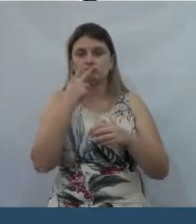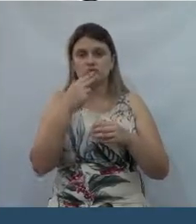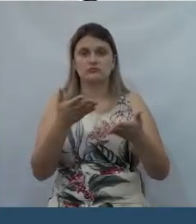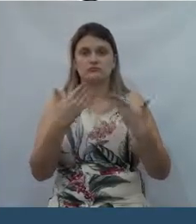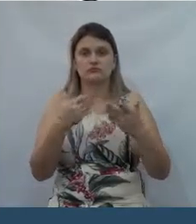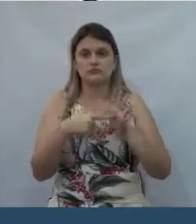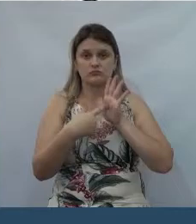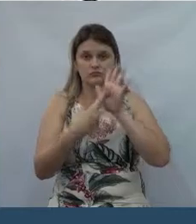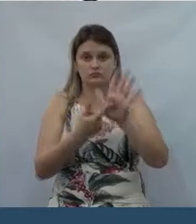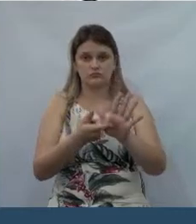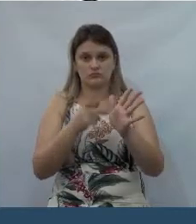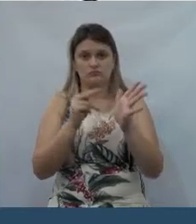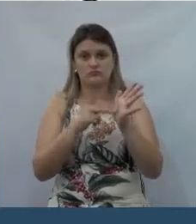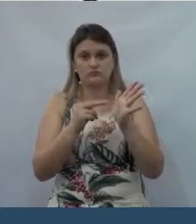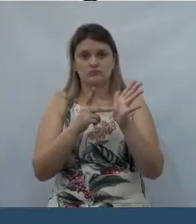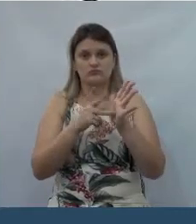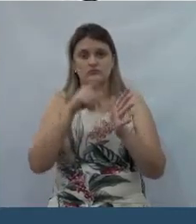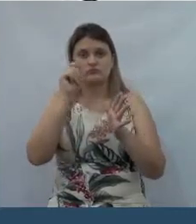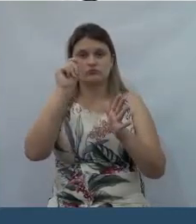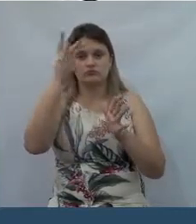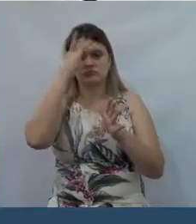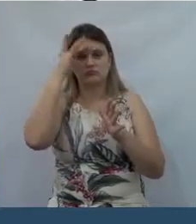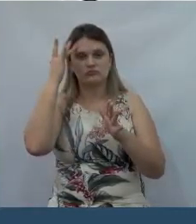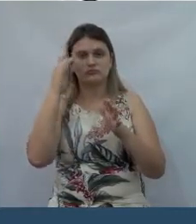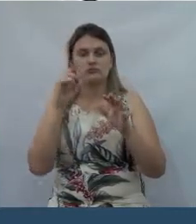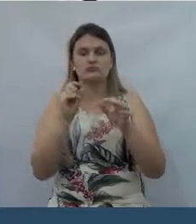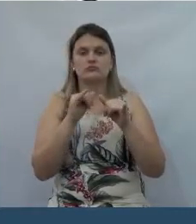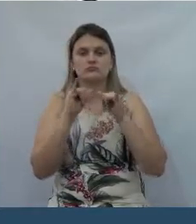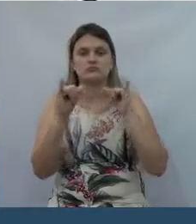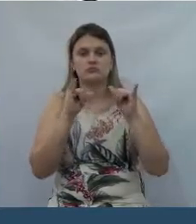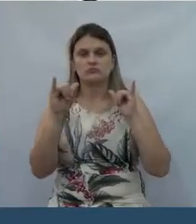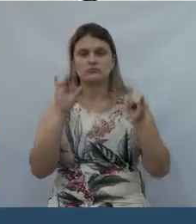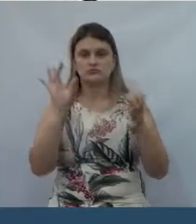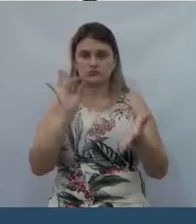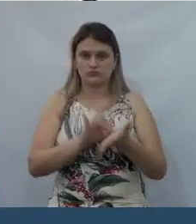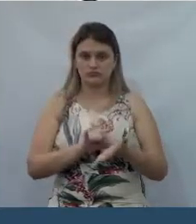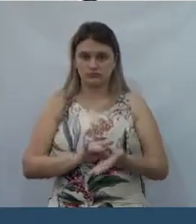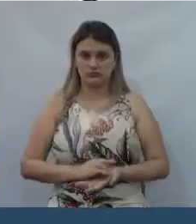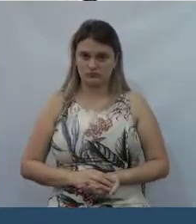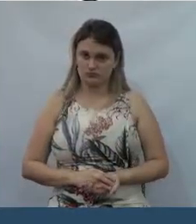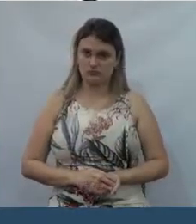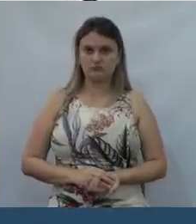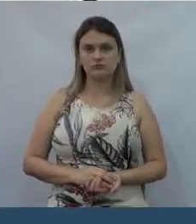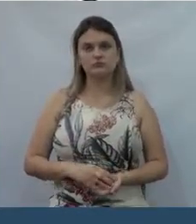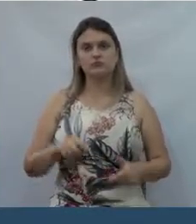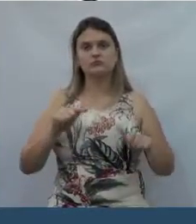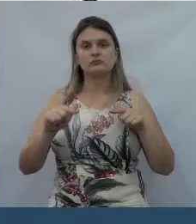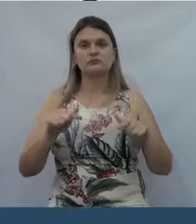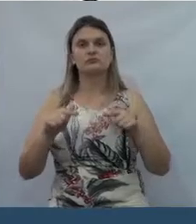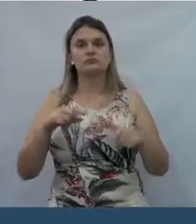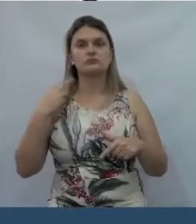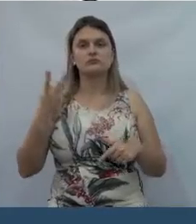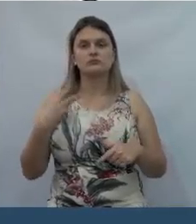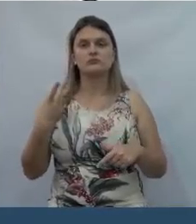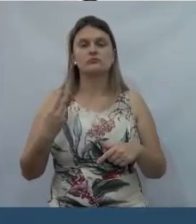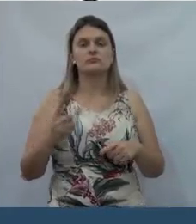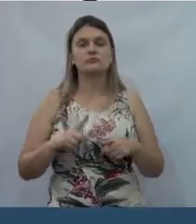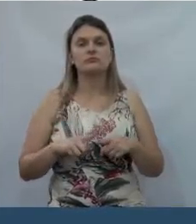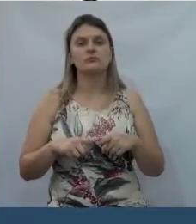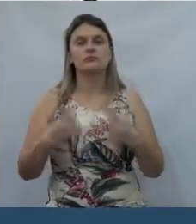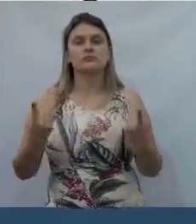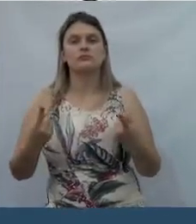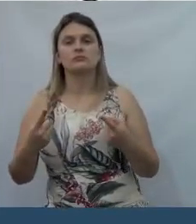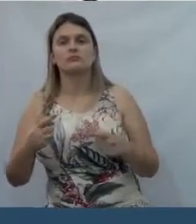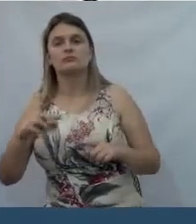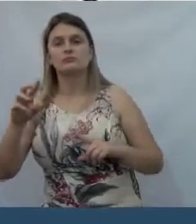leva ao contribuinte, aos munícipes, o trabalho dos vereadores. Mas